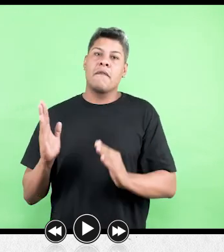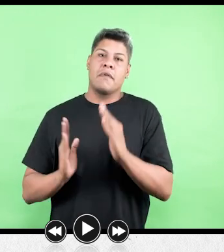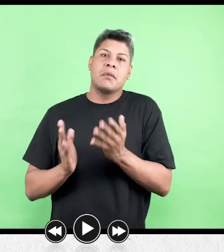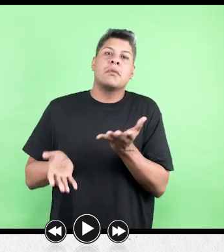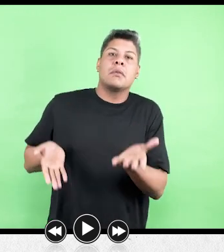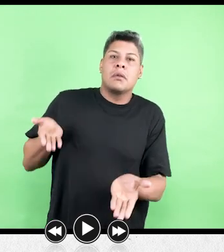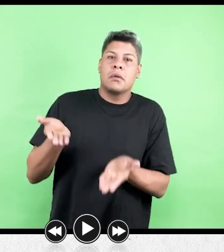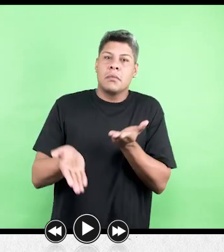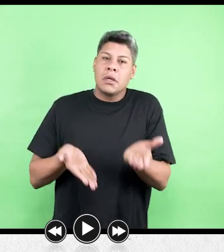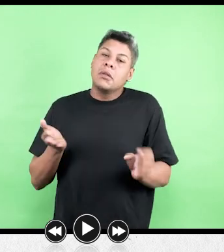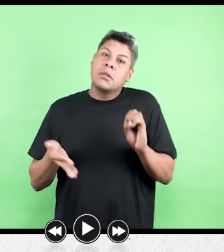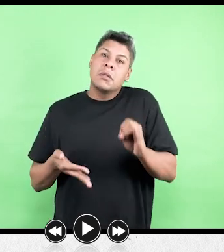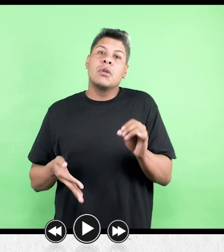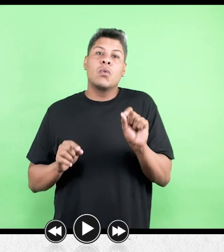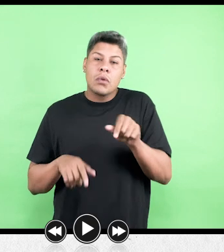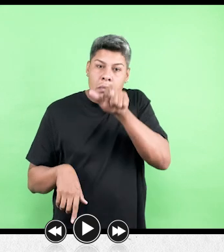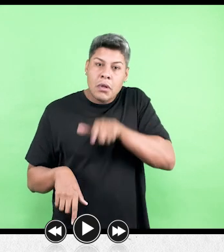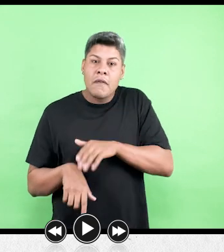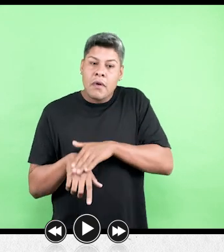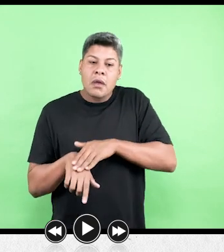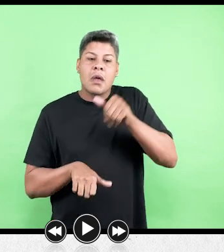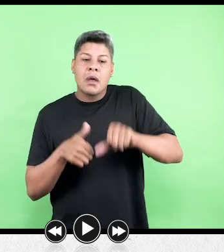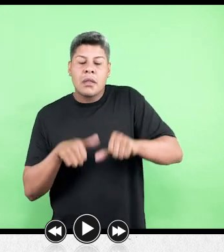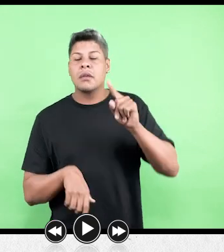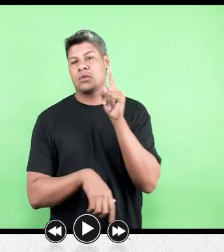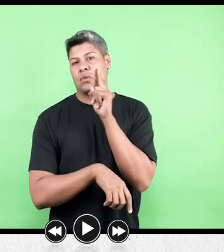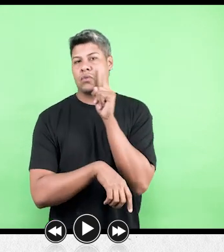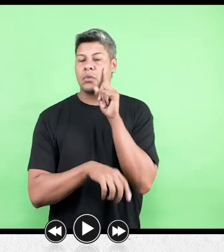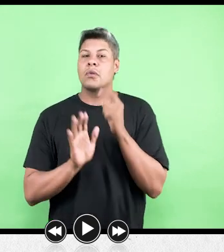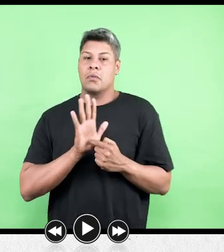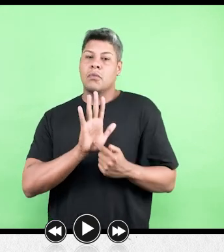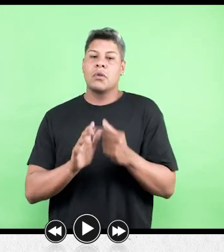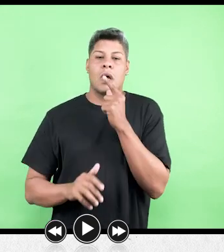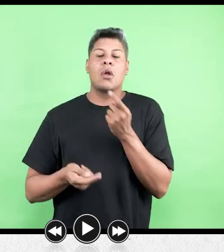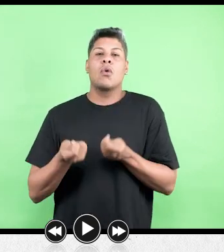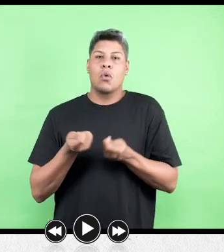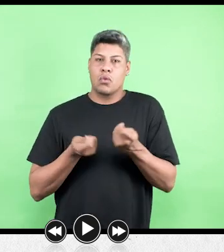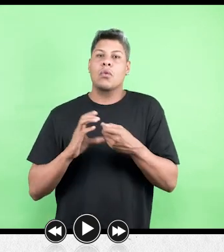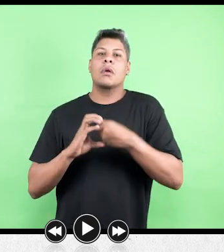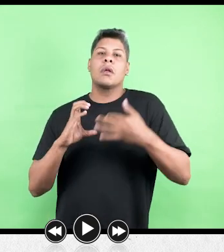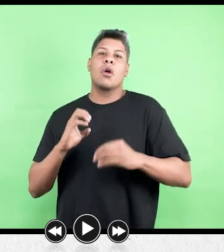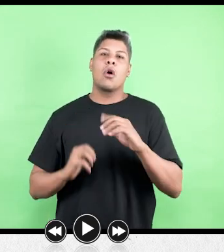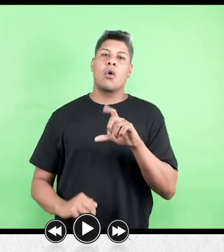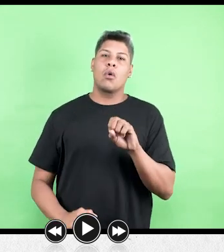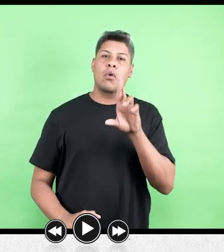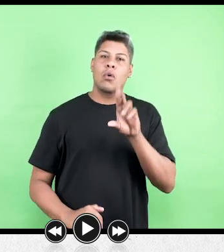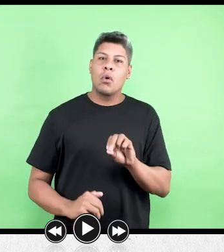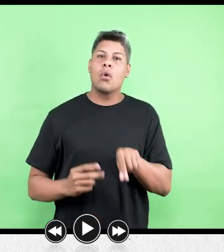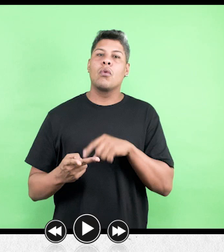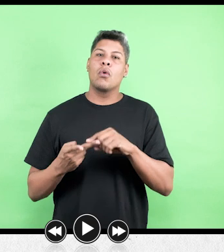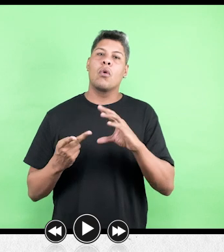tratamento, se o operador realiza análises diárias, né, de amostras de água para o controle dos parâmetros como cloro,